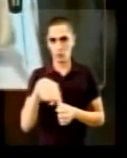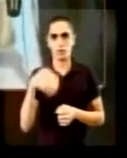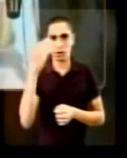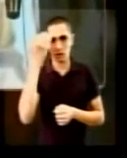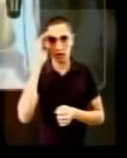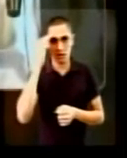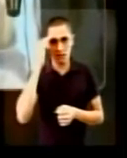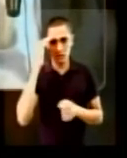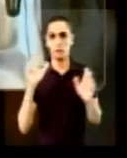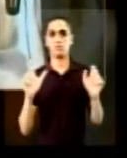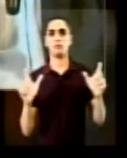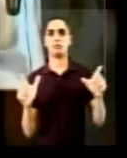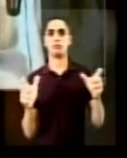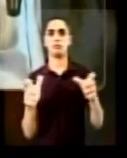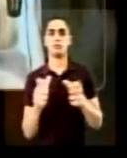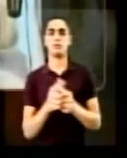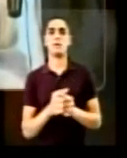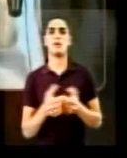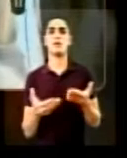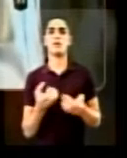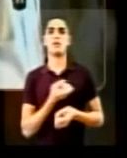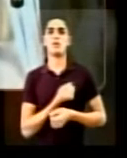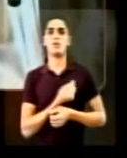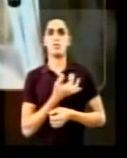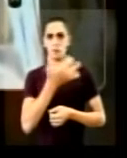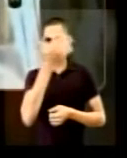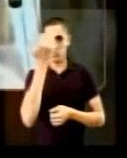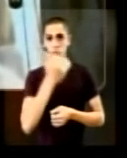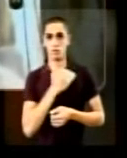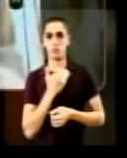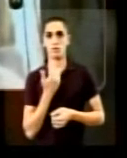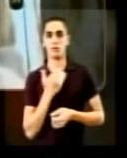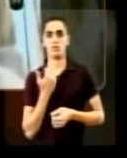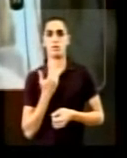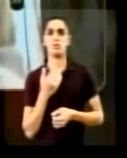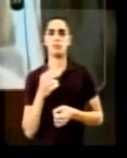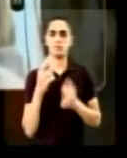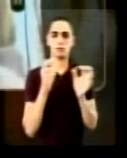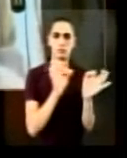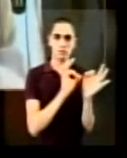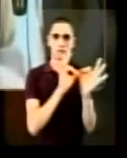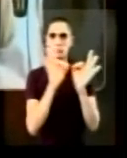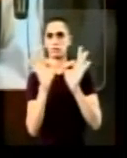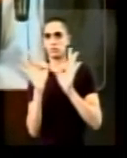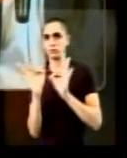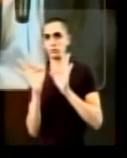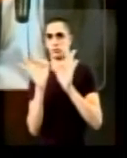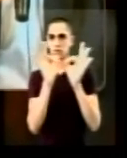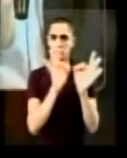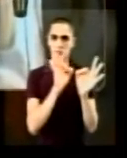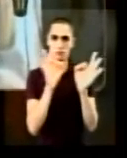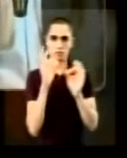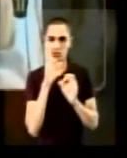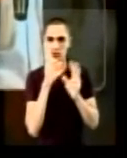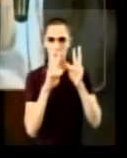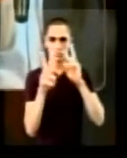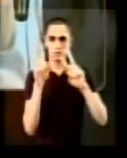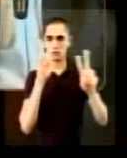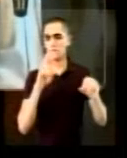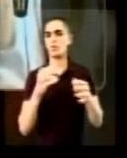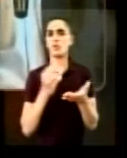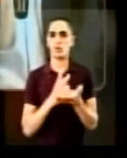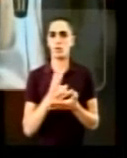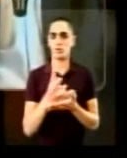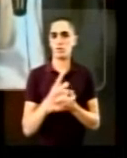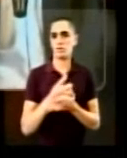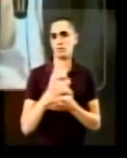óbitos, ainda como vocês têm acompanhado, permanece num patamar entre 6, 5,